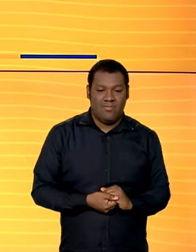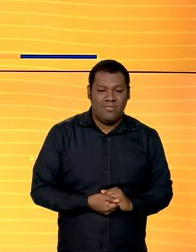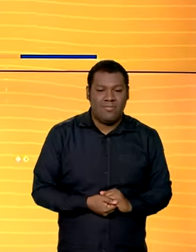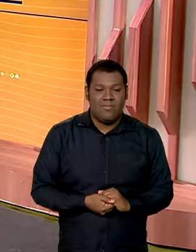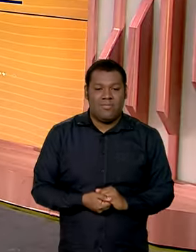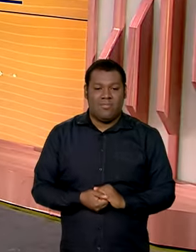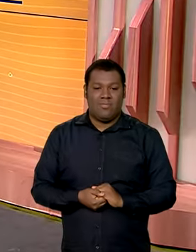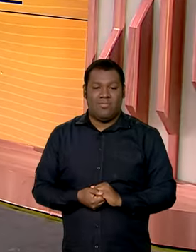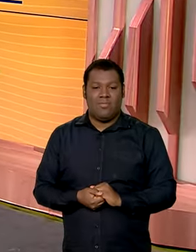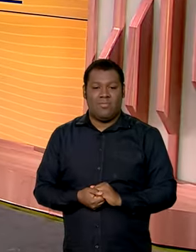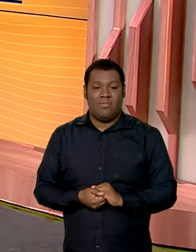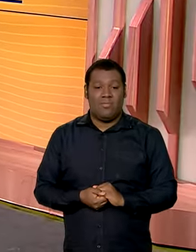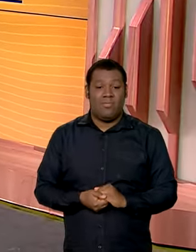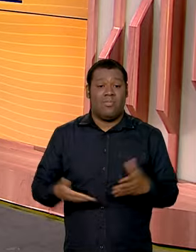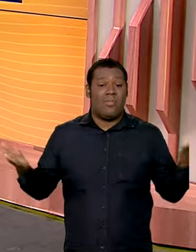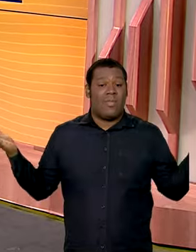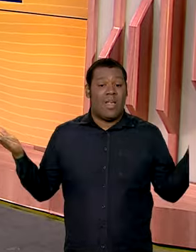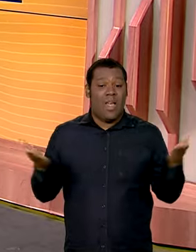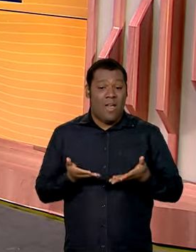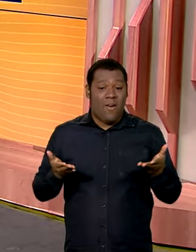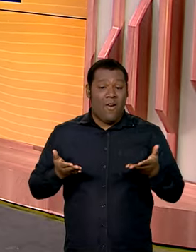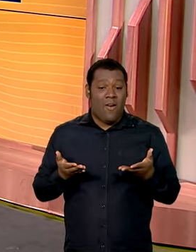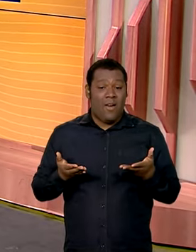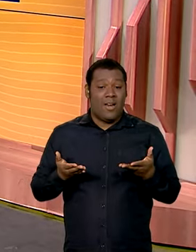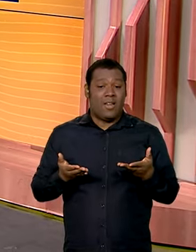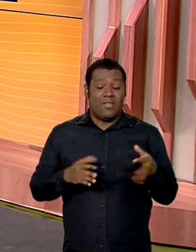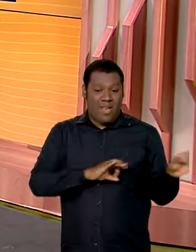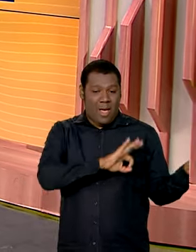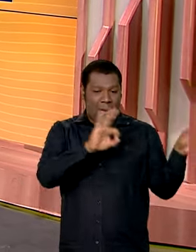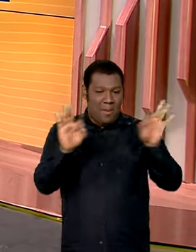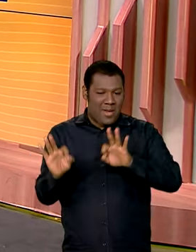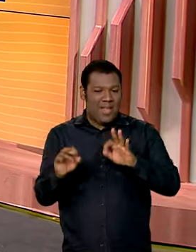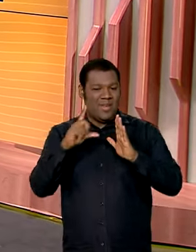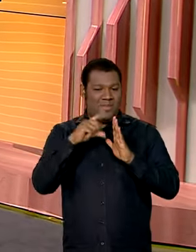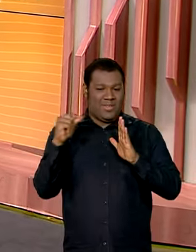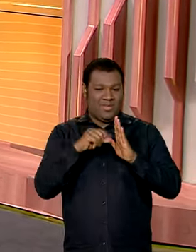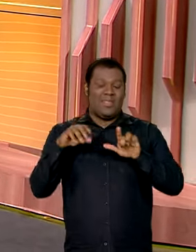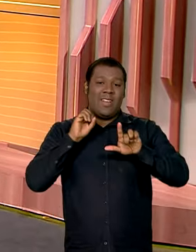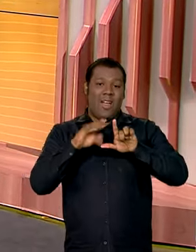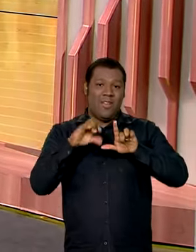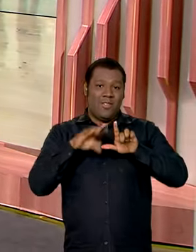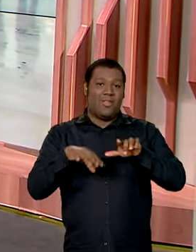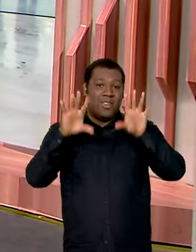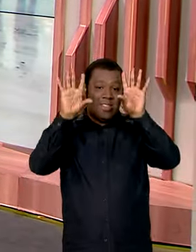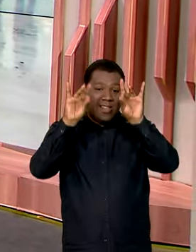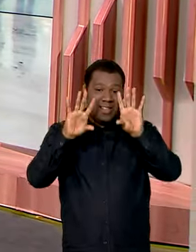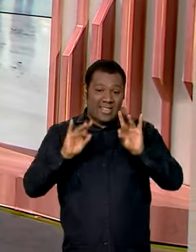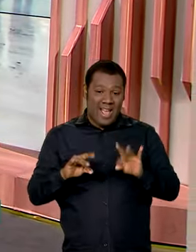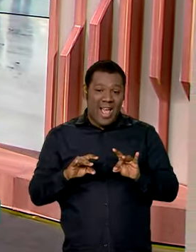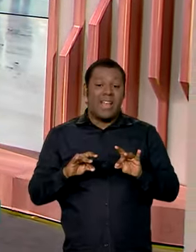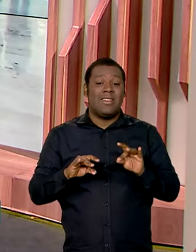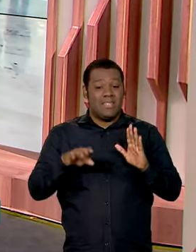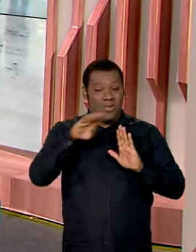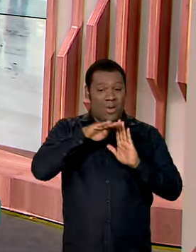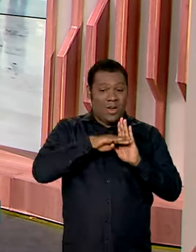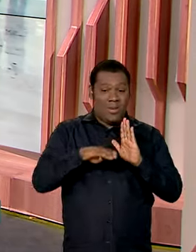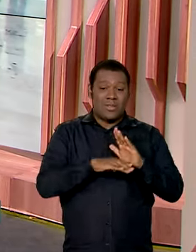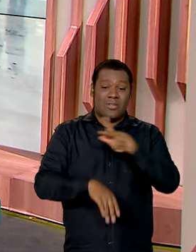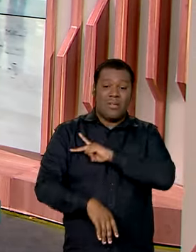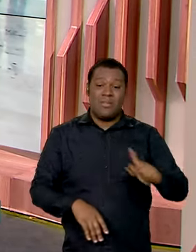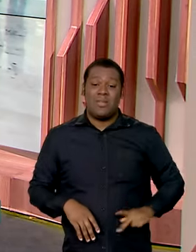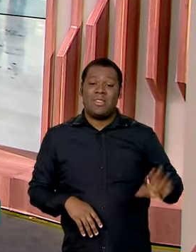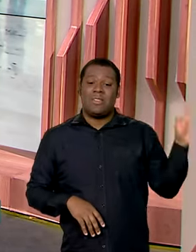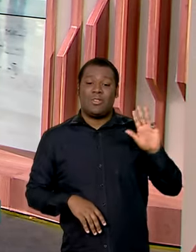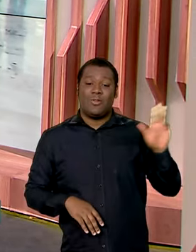pnld.fnde.gov.br. E agora nós vamos ao Palácio do Planalto, ao vivo, saber os detalhes do dia do presidente Lula, com a